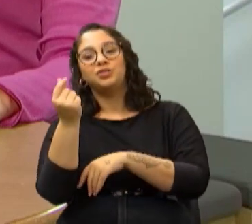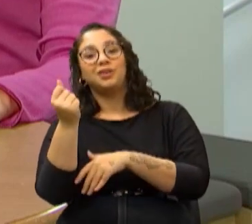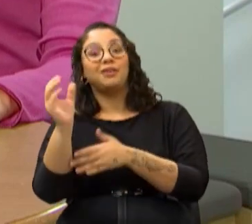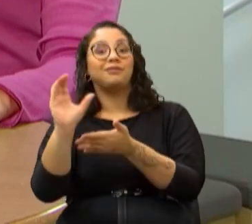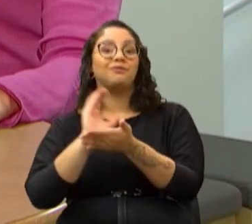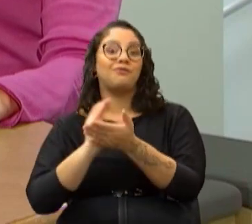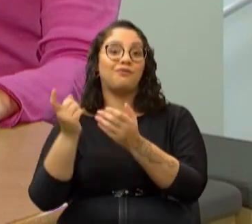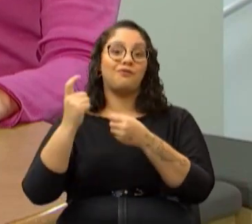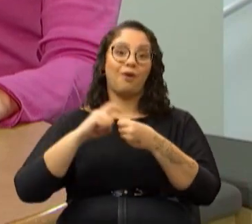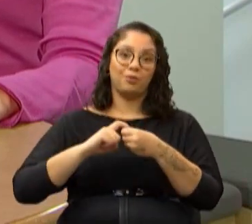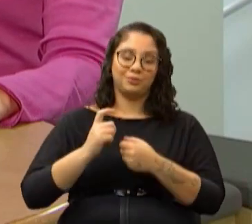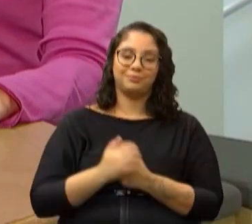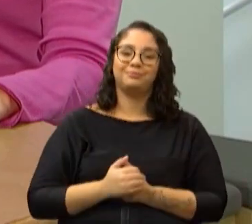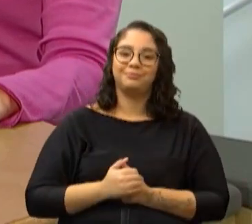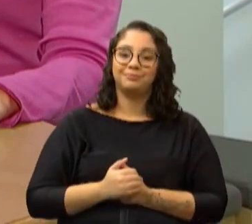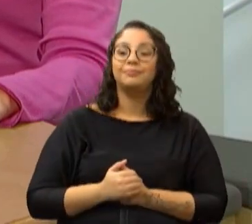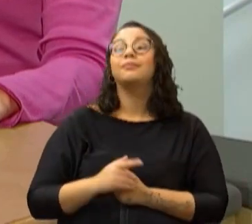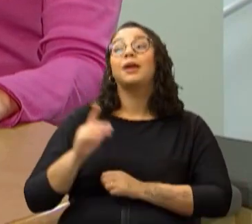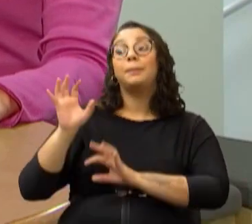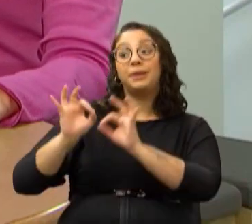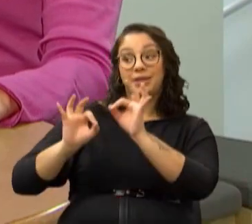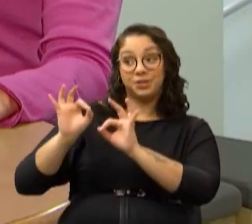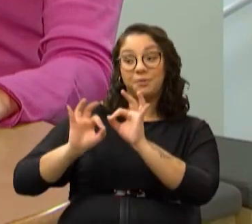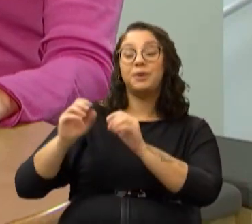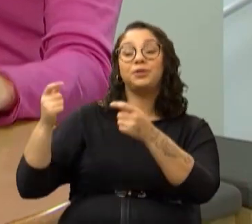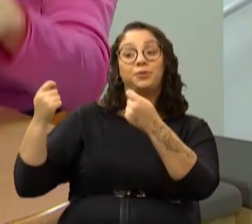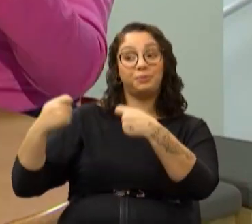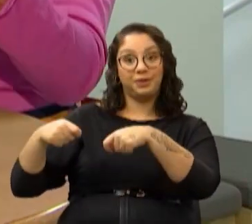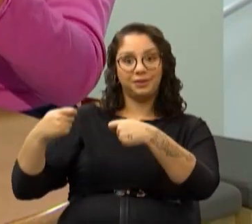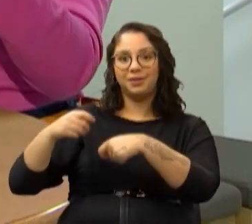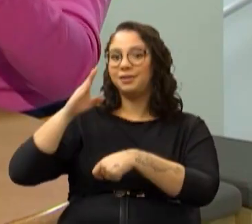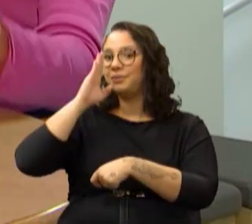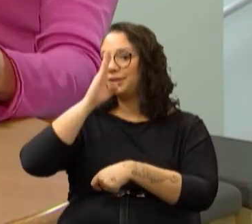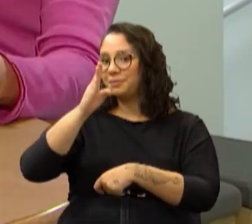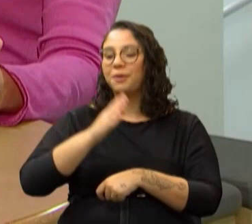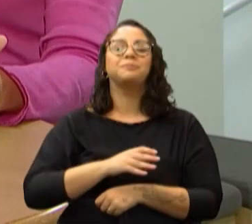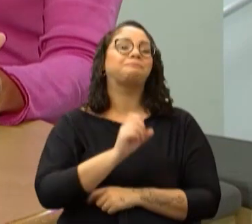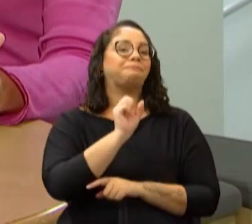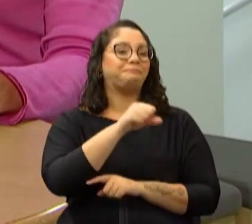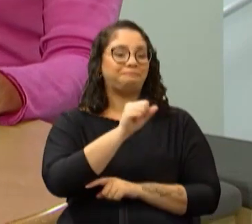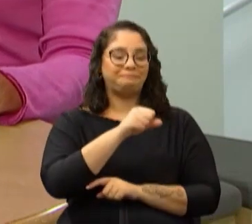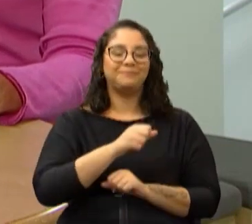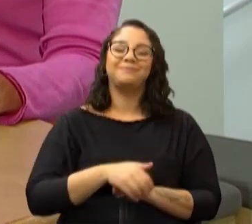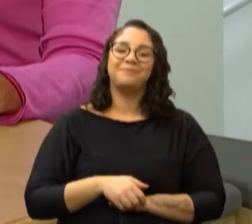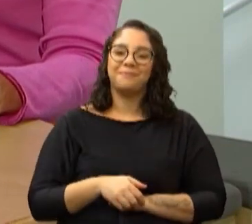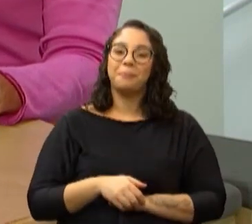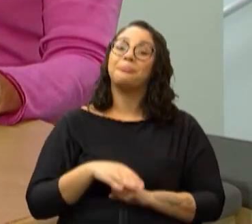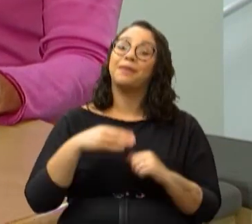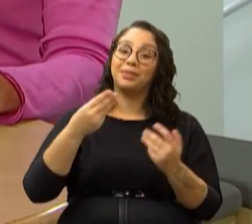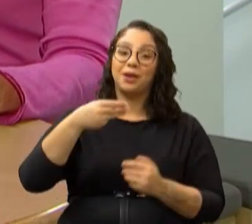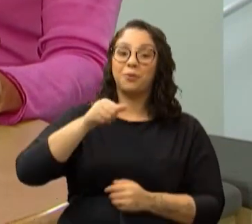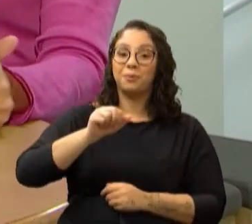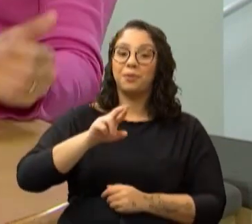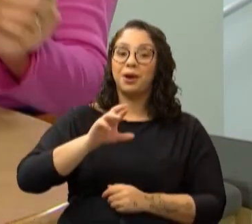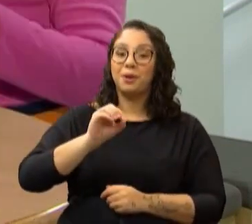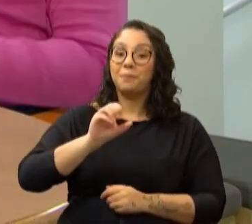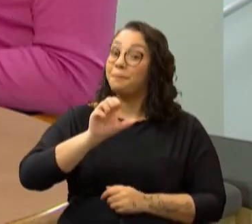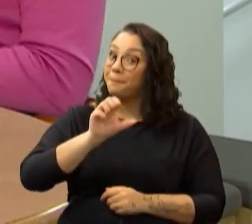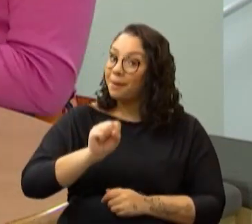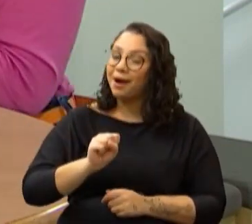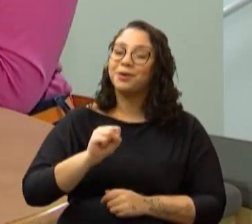você deixa, mais rentabilidade vai ter na sua aplicação financeira. Planejamento e organização são palavras-chave. São